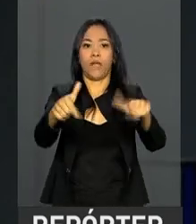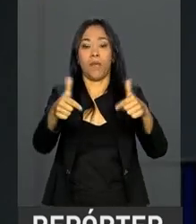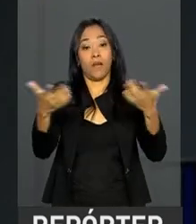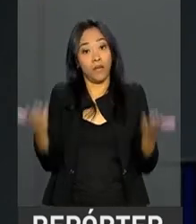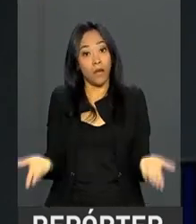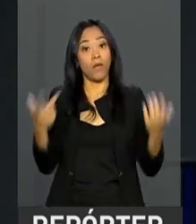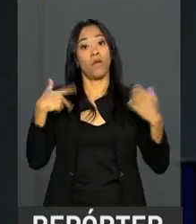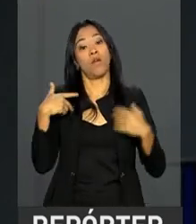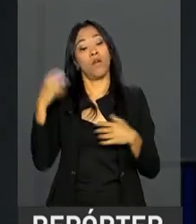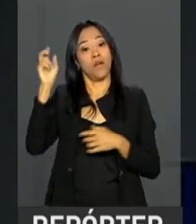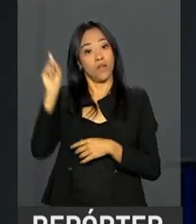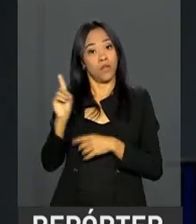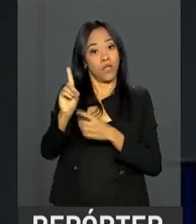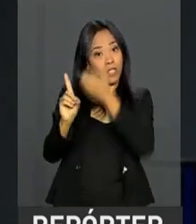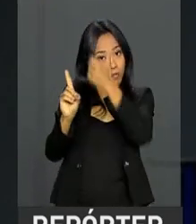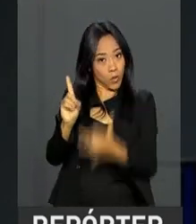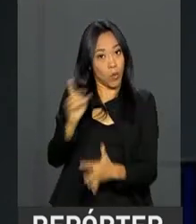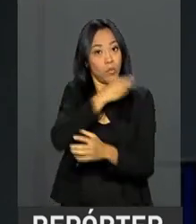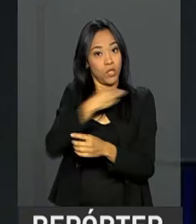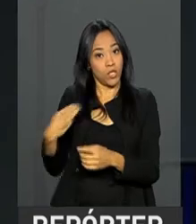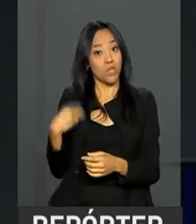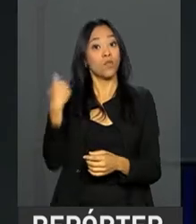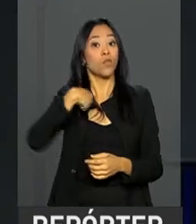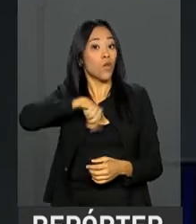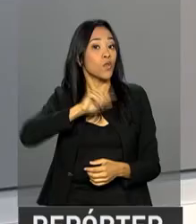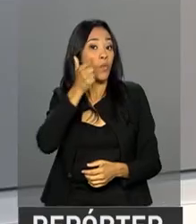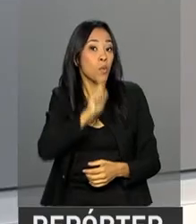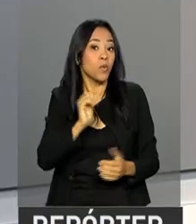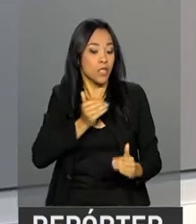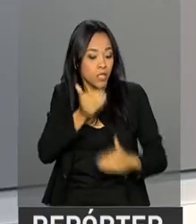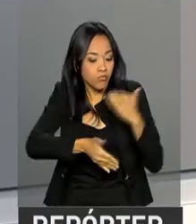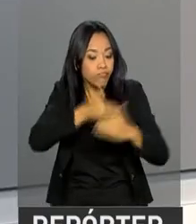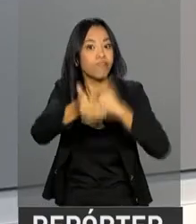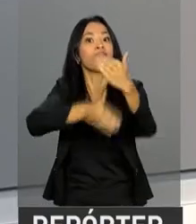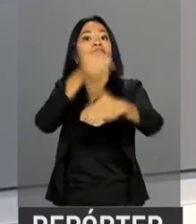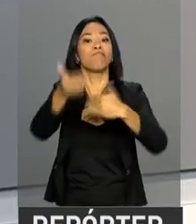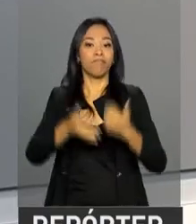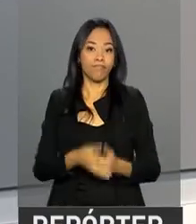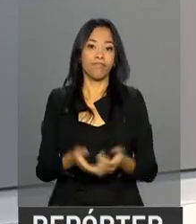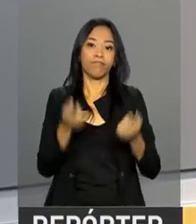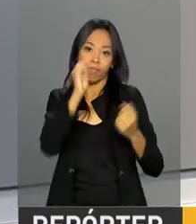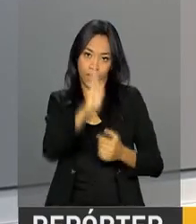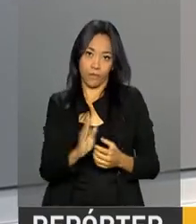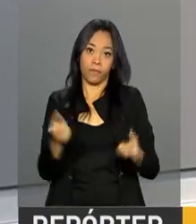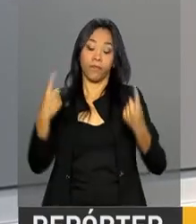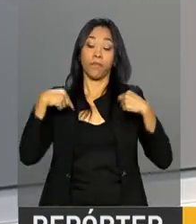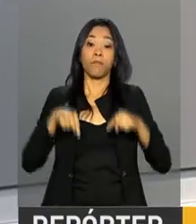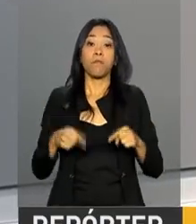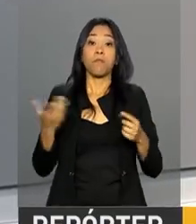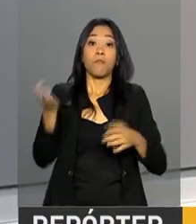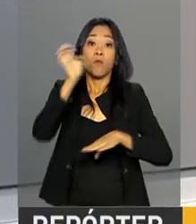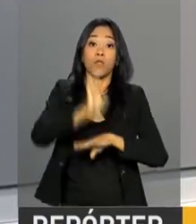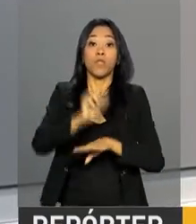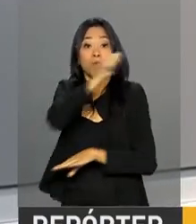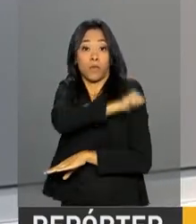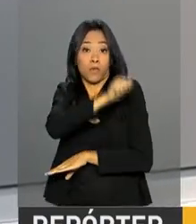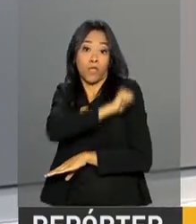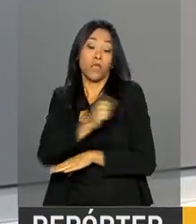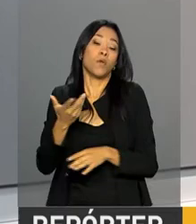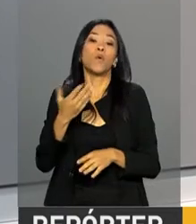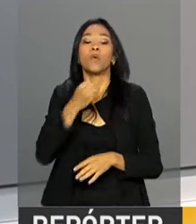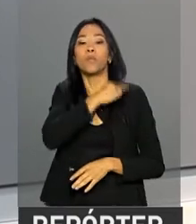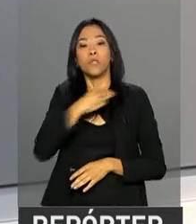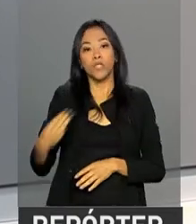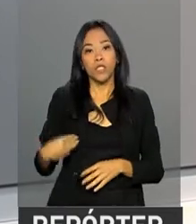como disso meirelles num ritmo de ascensão muito grande e no rio de janeiro o ministro do planejamento falou que o brasil